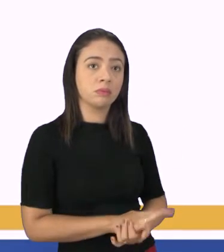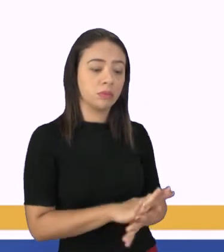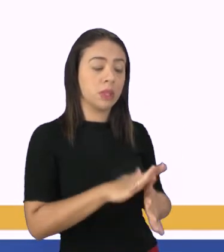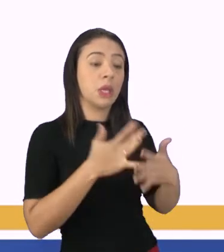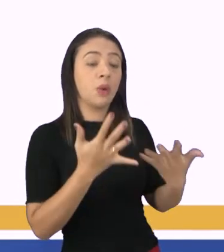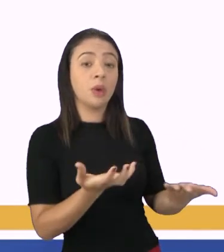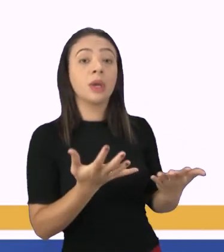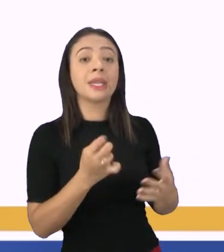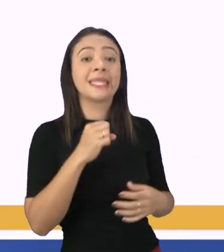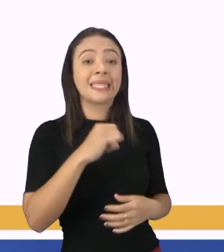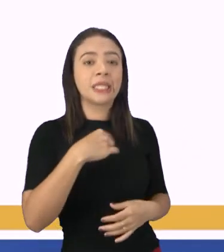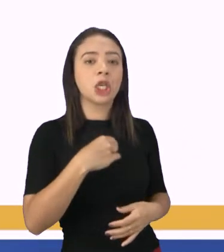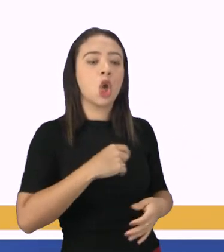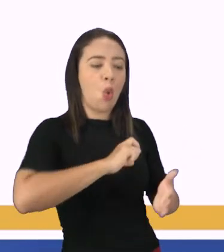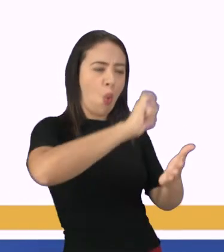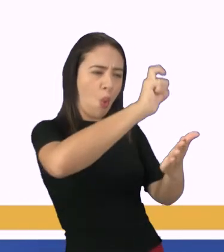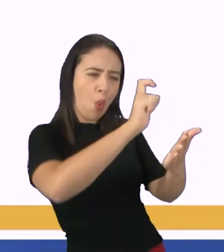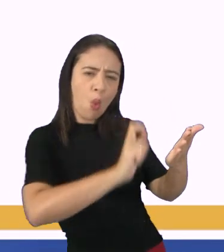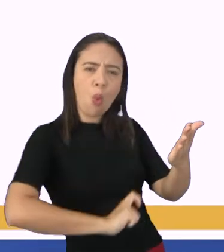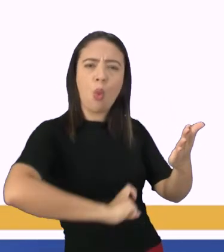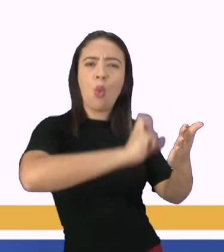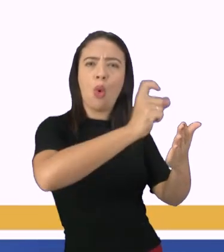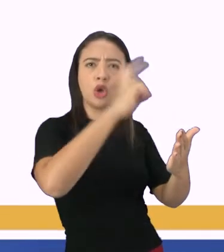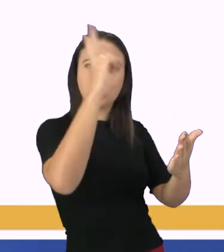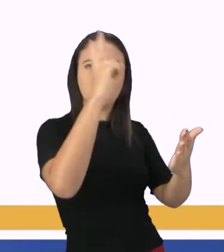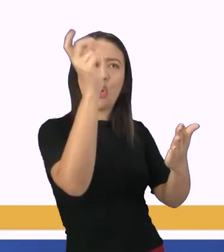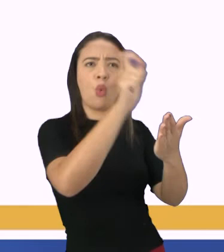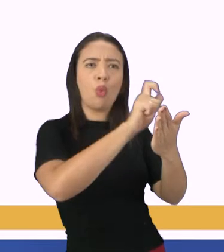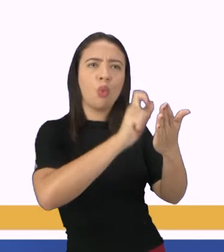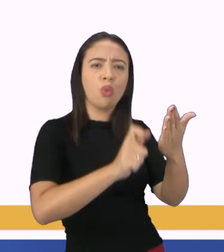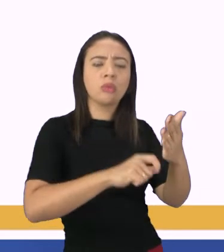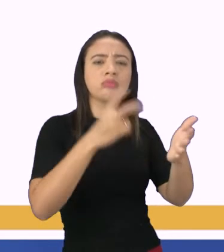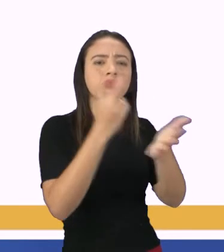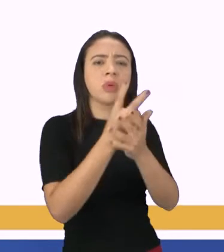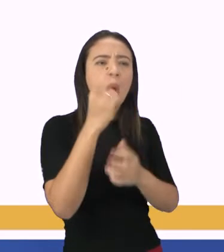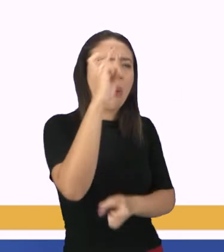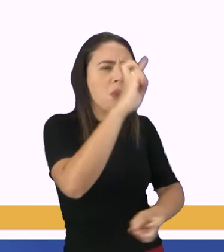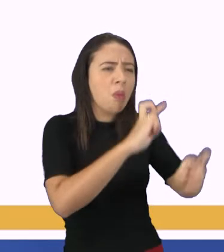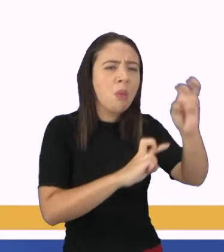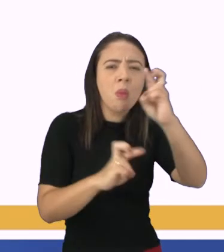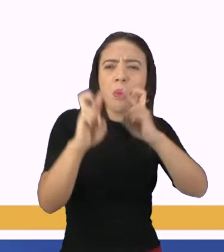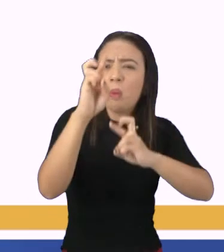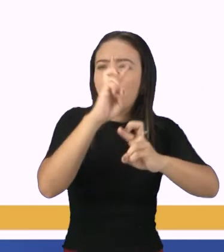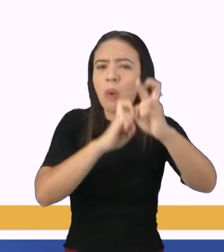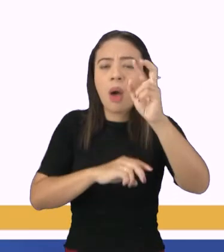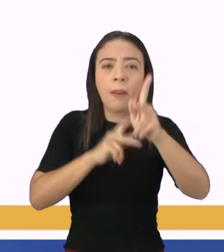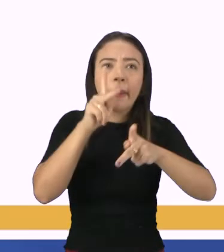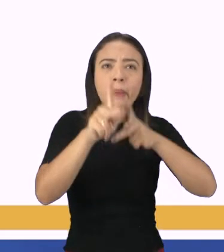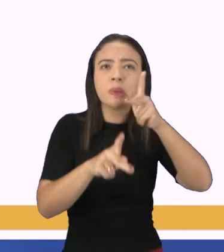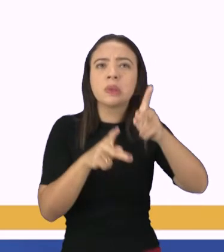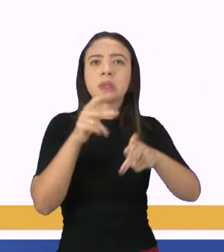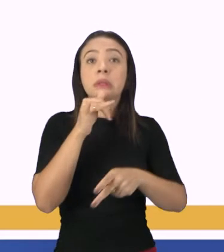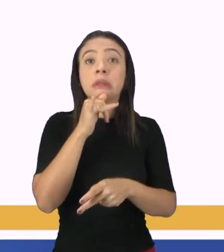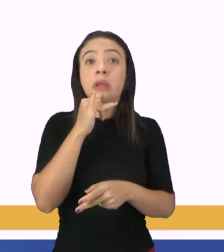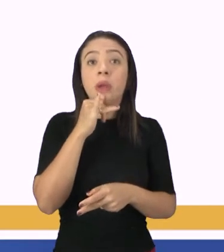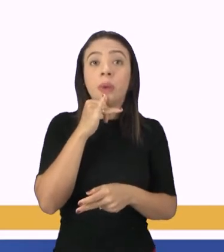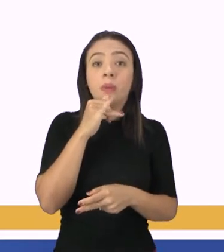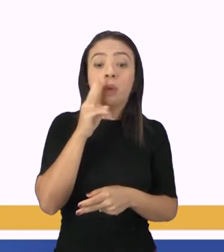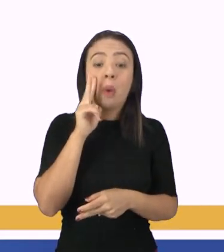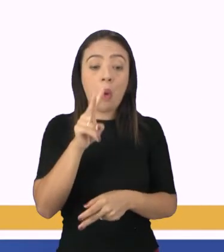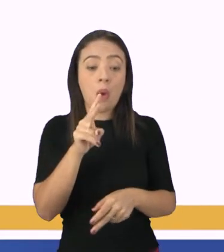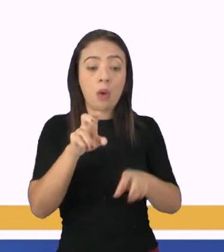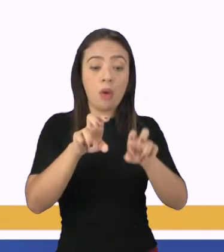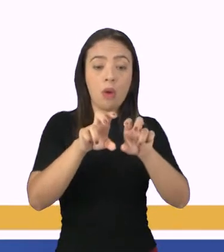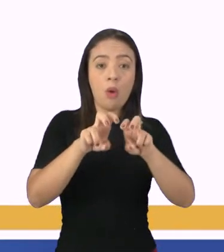Normalmente, quando vou fazer uma história, um grafite, eu sempre estou observando as pessoas. Por exemplo, essa